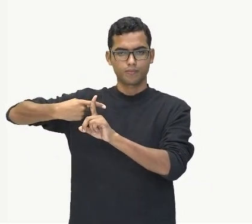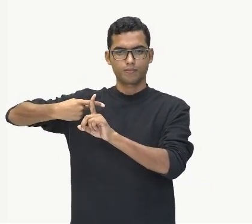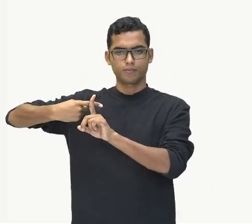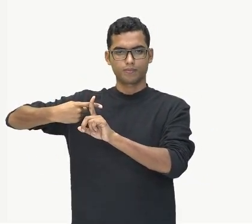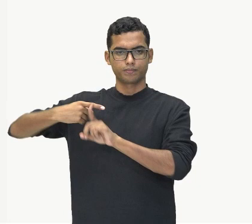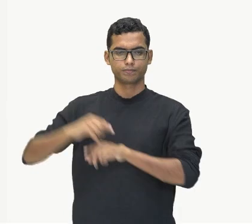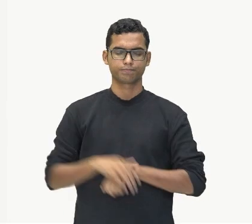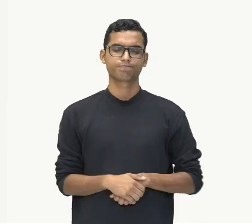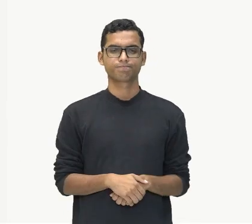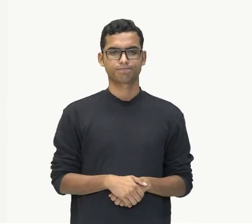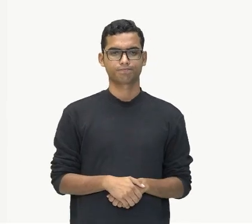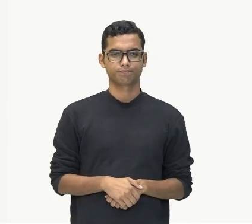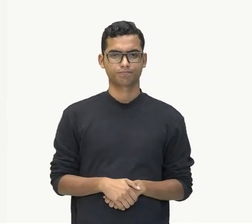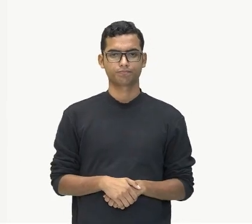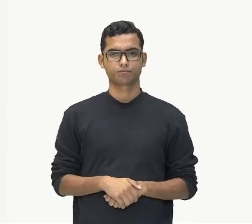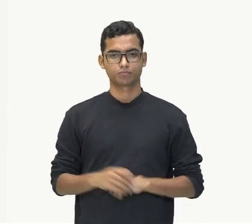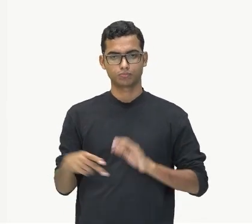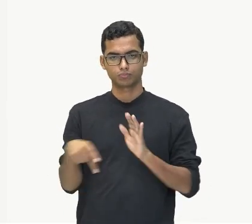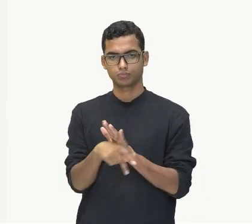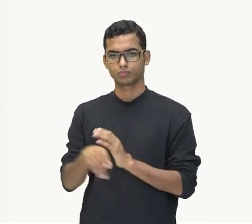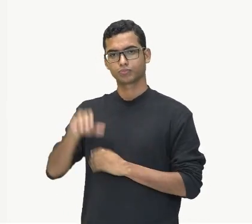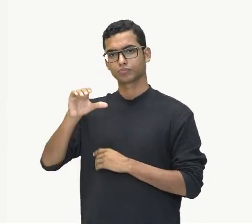positivo é o cátion